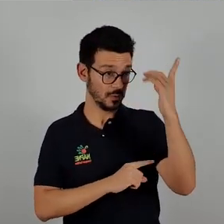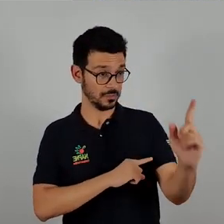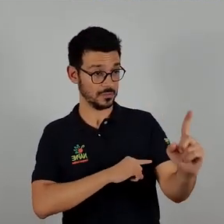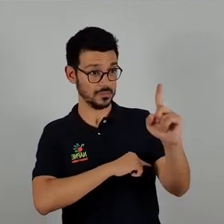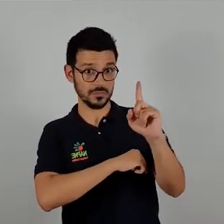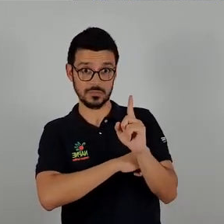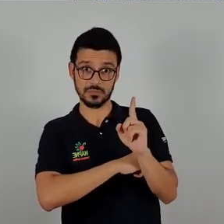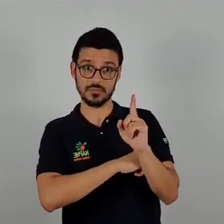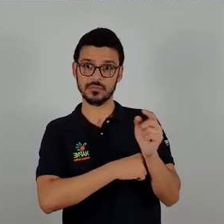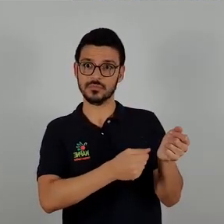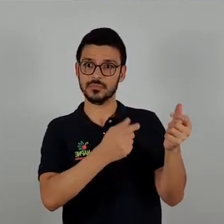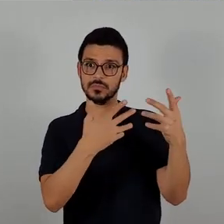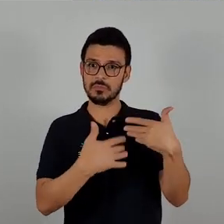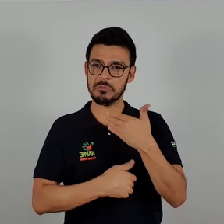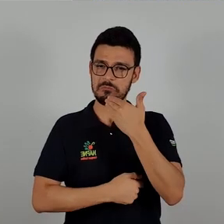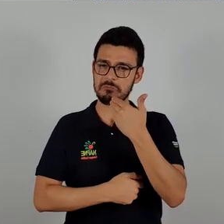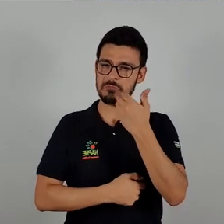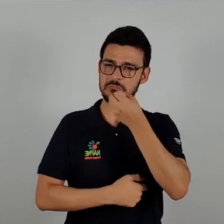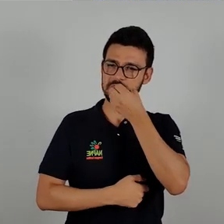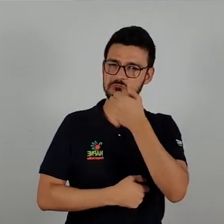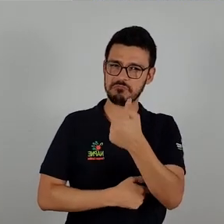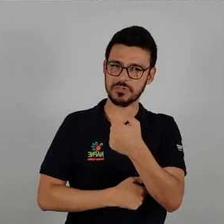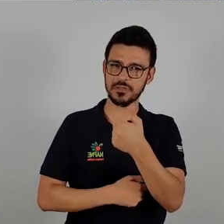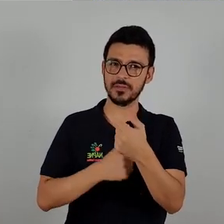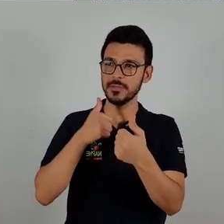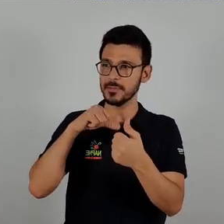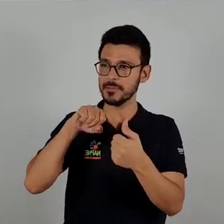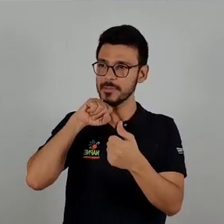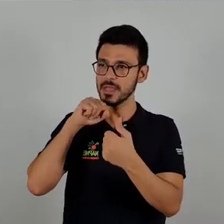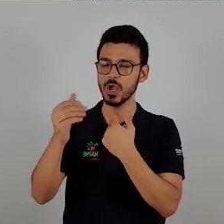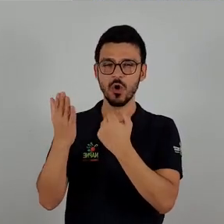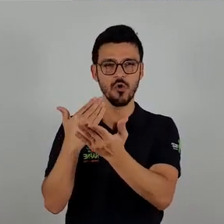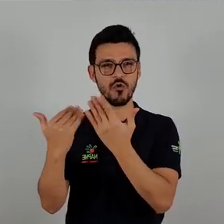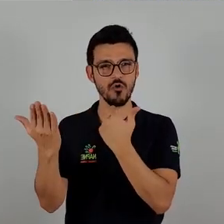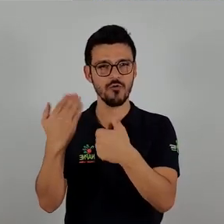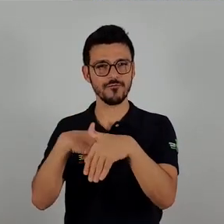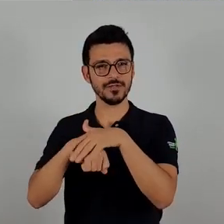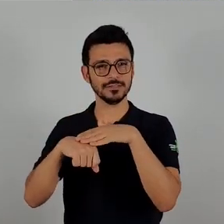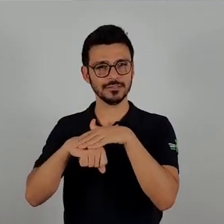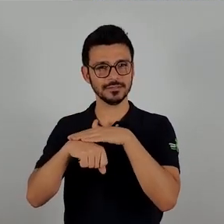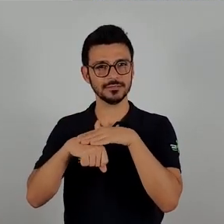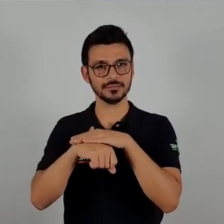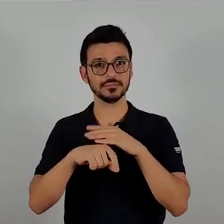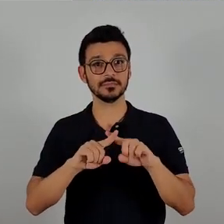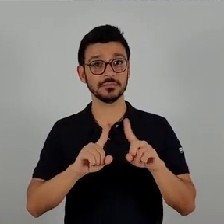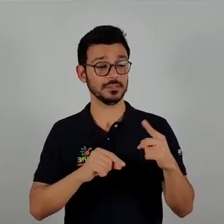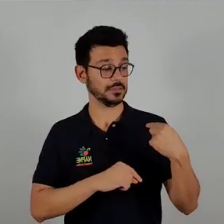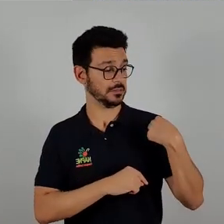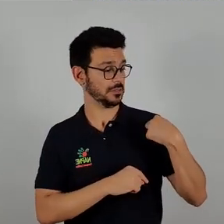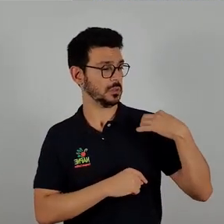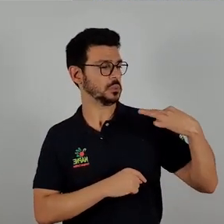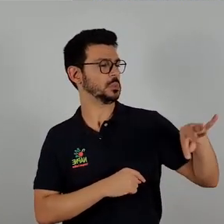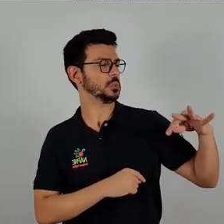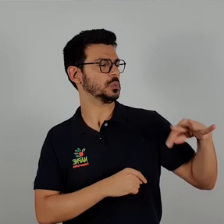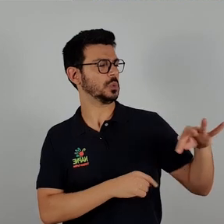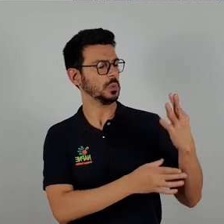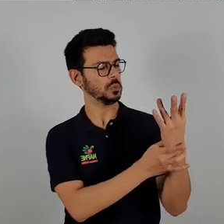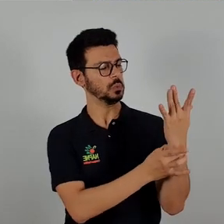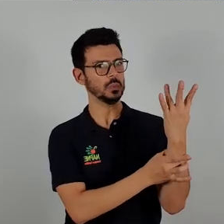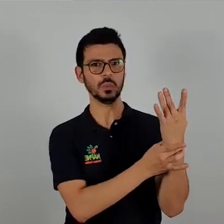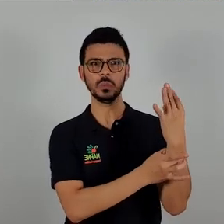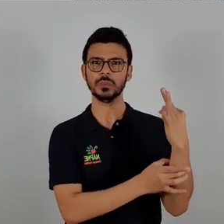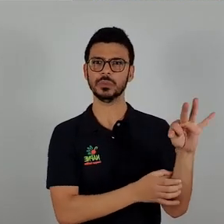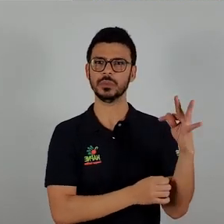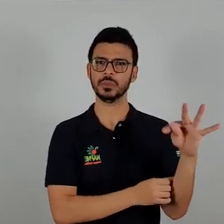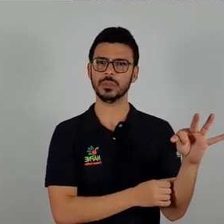sentimento da indecisão, tá? Indecisão no sentido, assim, de incapacidades, indecisões,